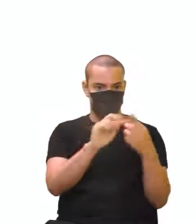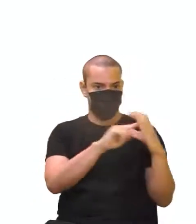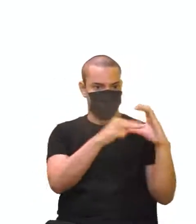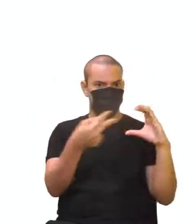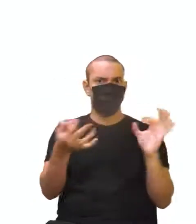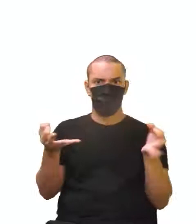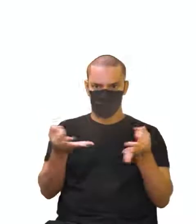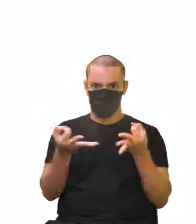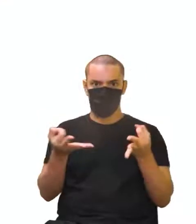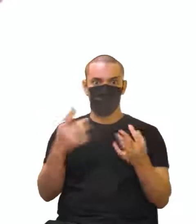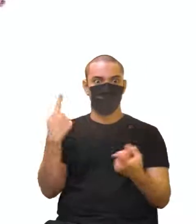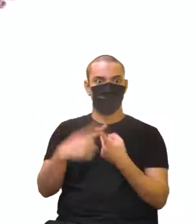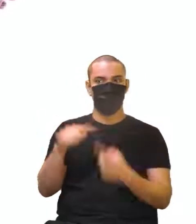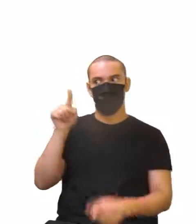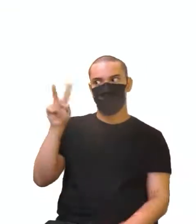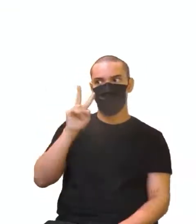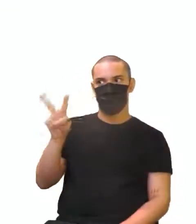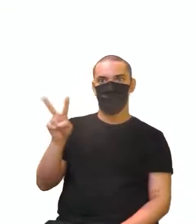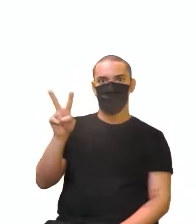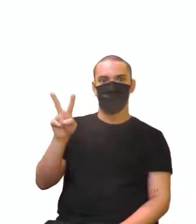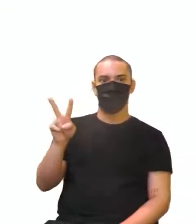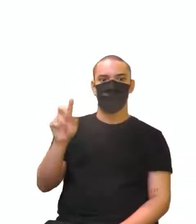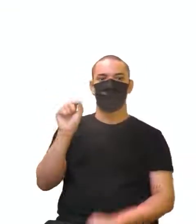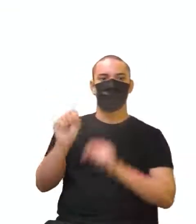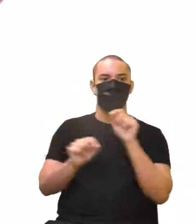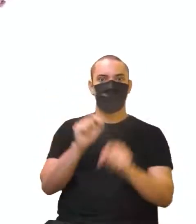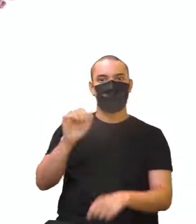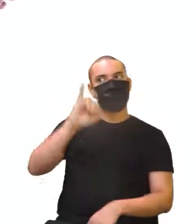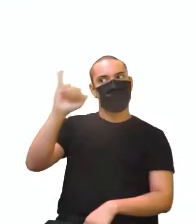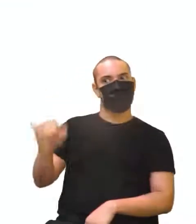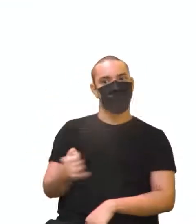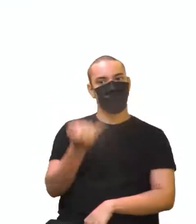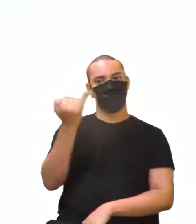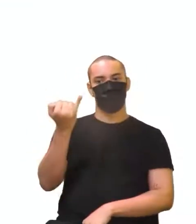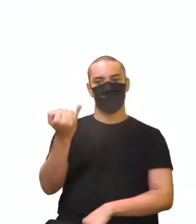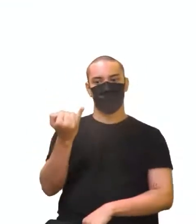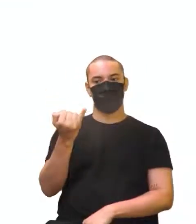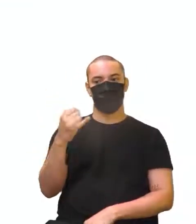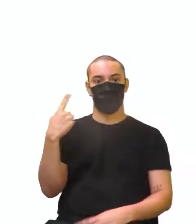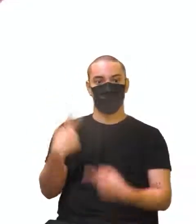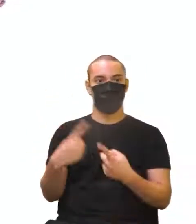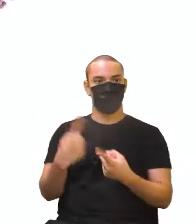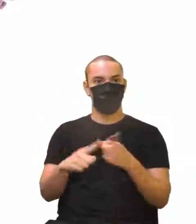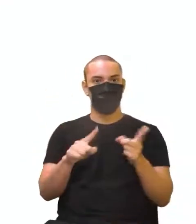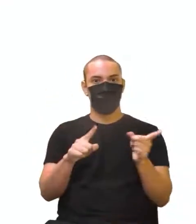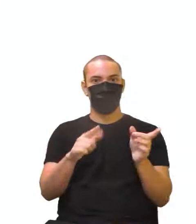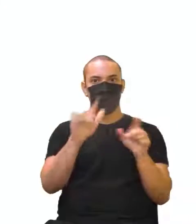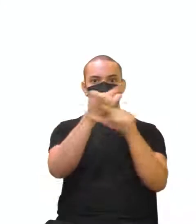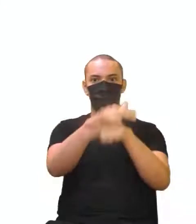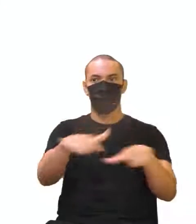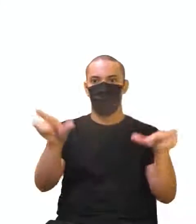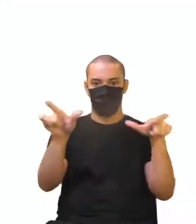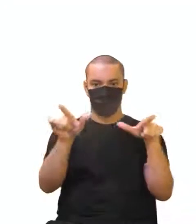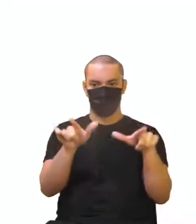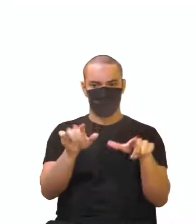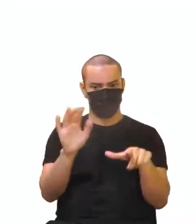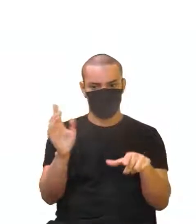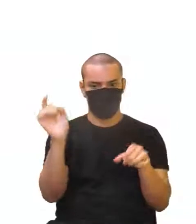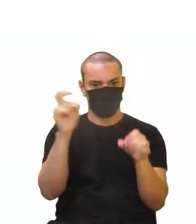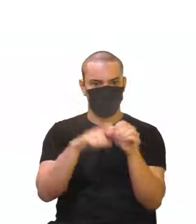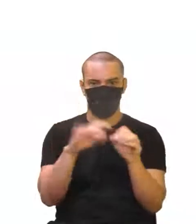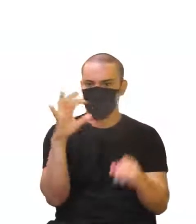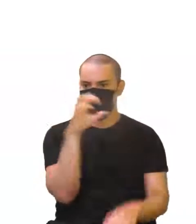entendeu? Perfeito. É que eu vi um quadro branco assim, professor, aí chega, fica doido para escrever, entendeu? Ok, vamos lá